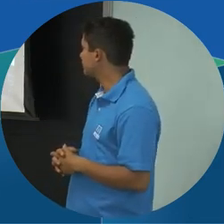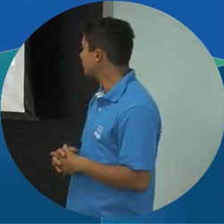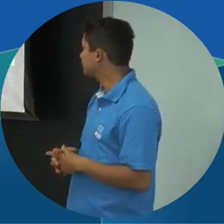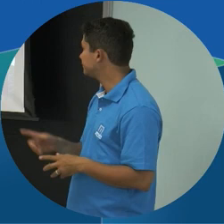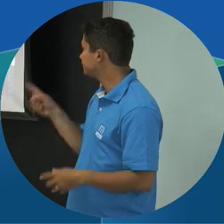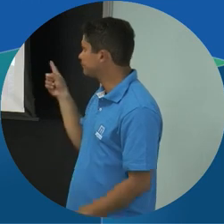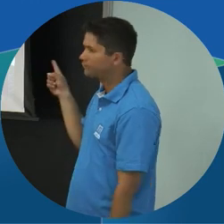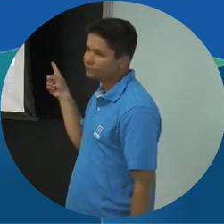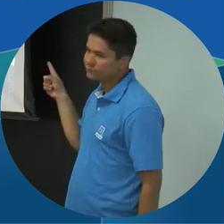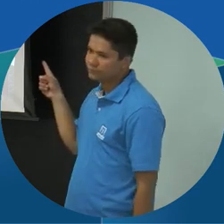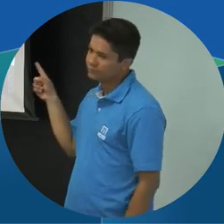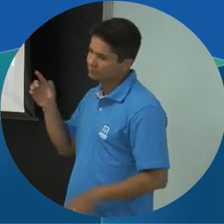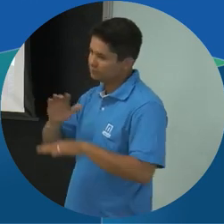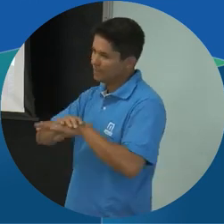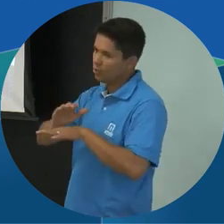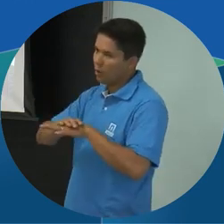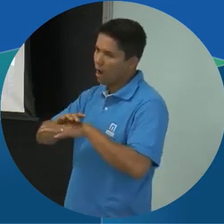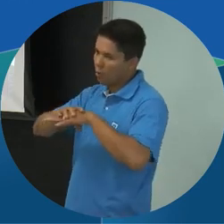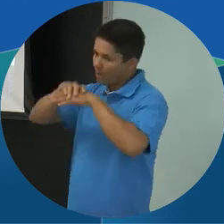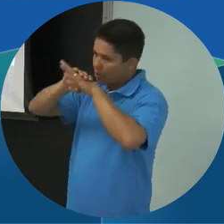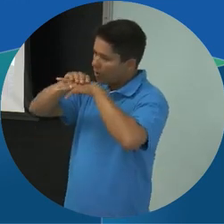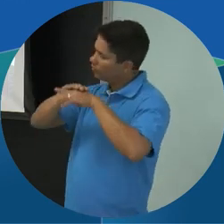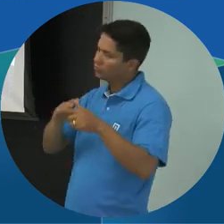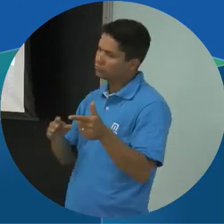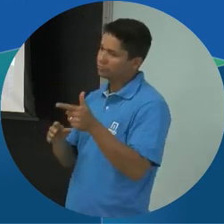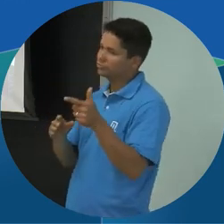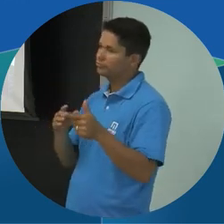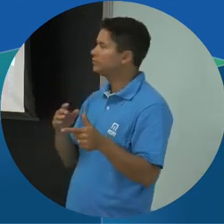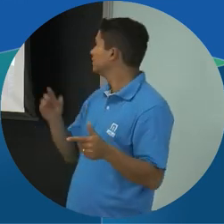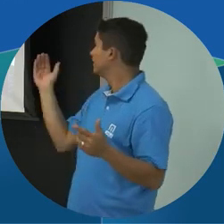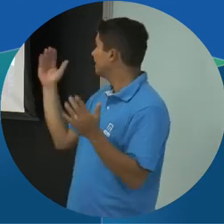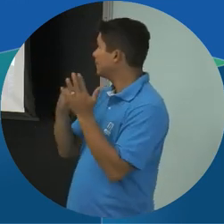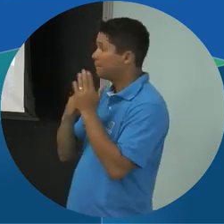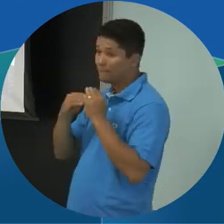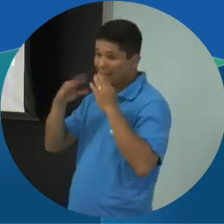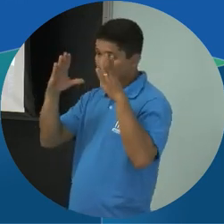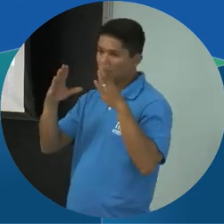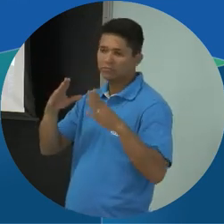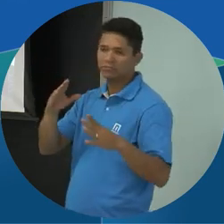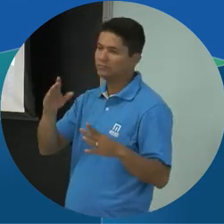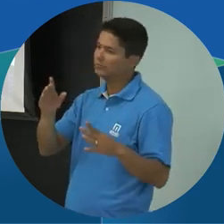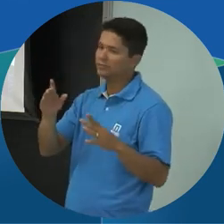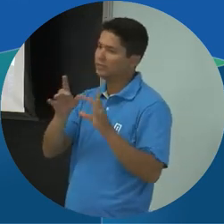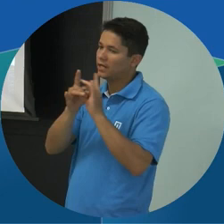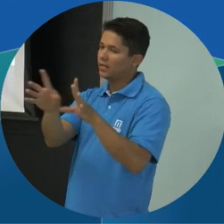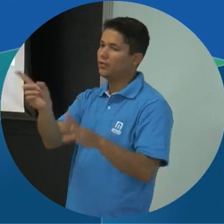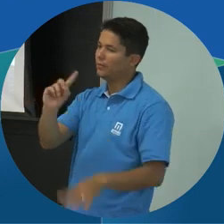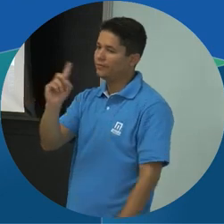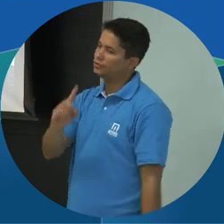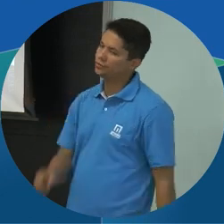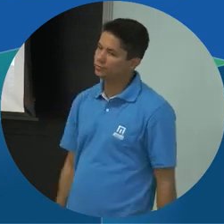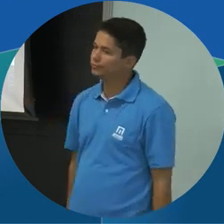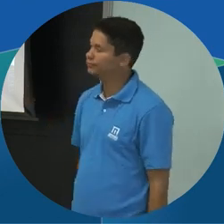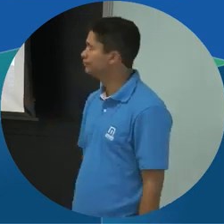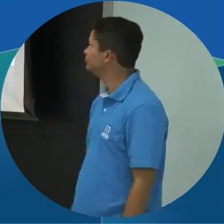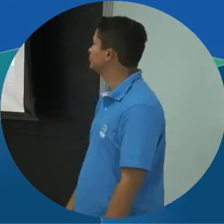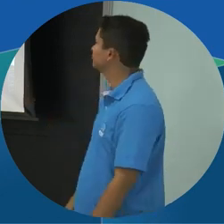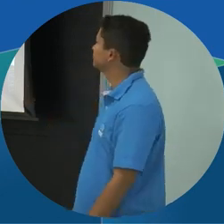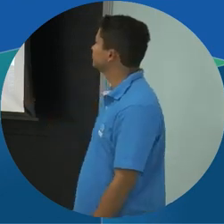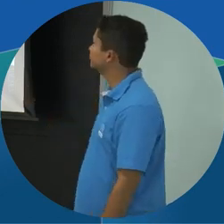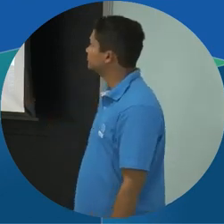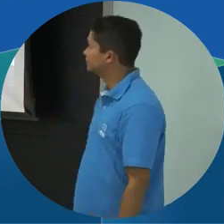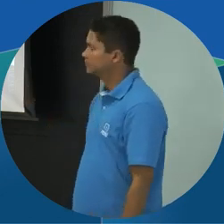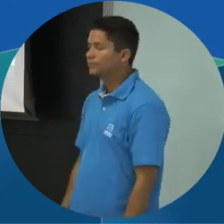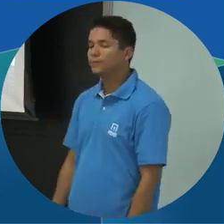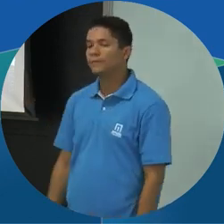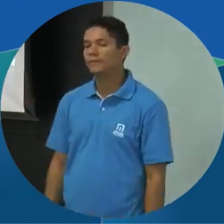Então, ali, ó, manualmente, acima dessa força-reação, não é permitido. Tá? Quando